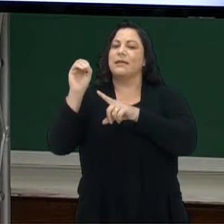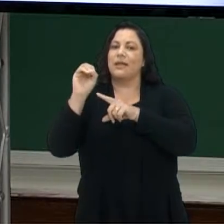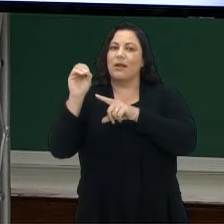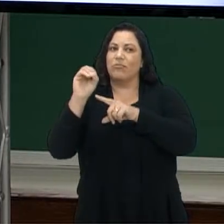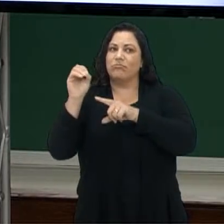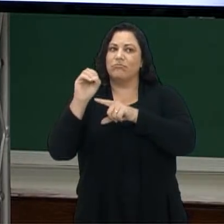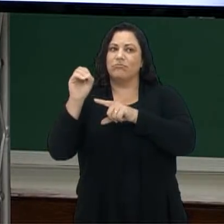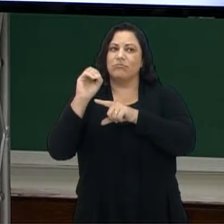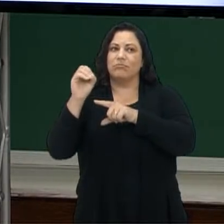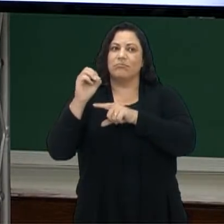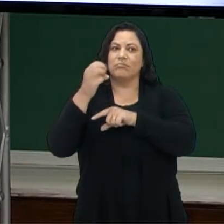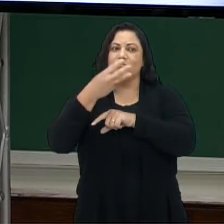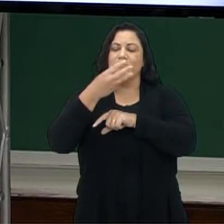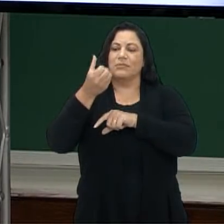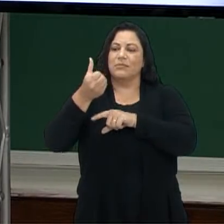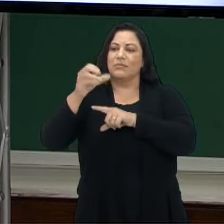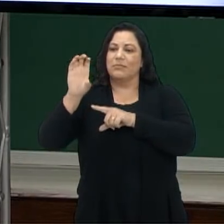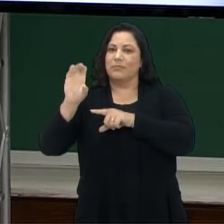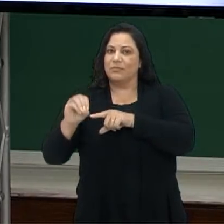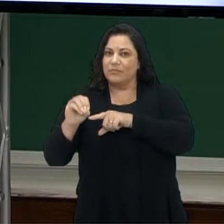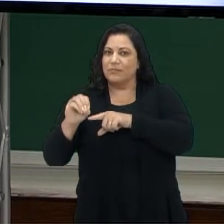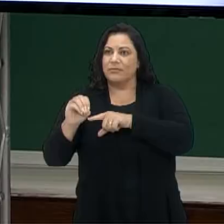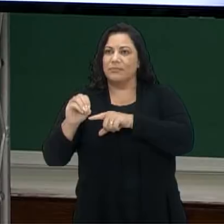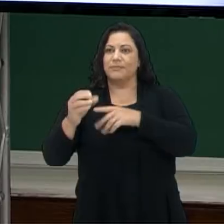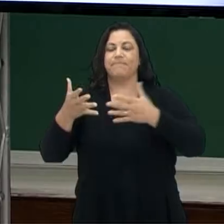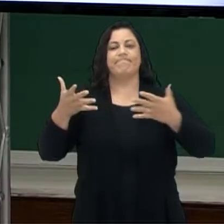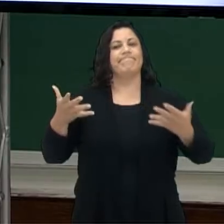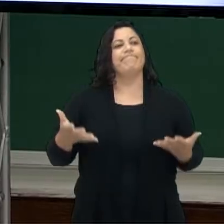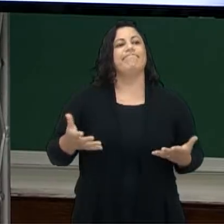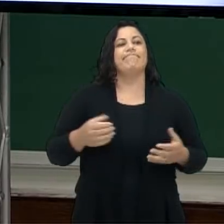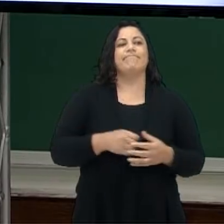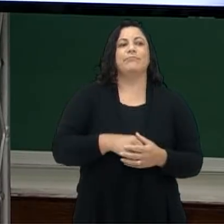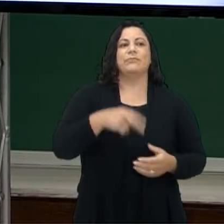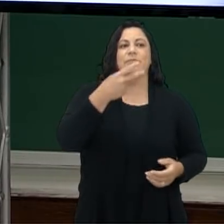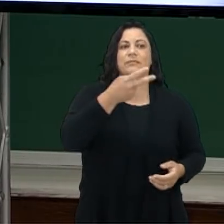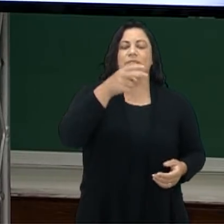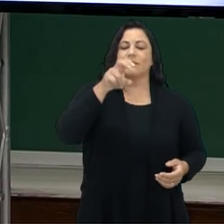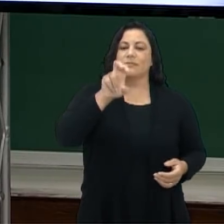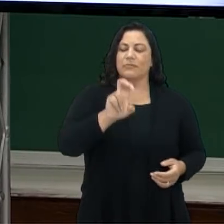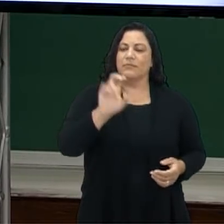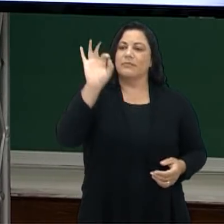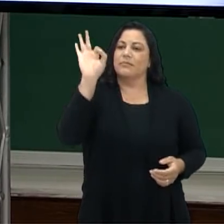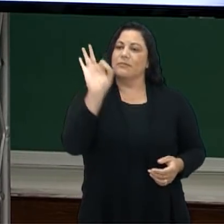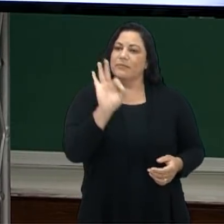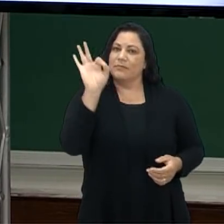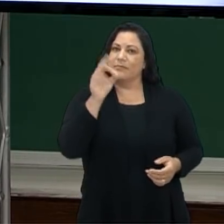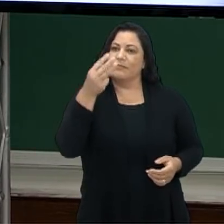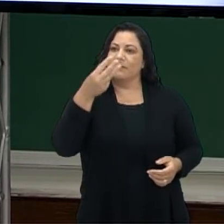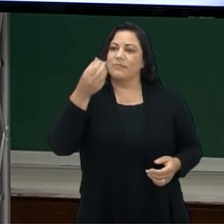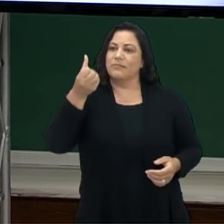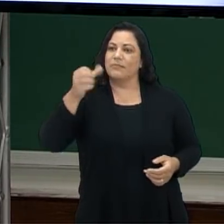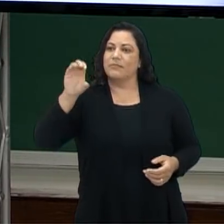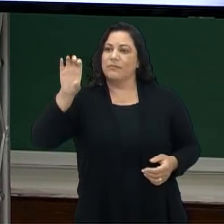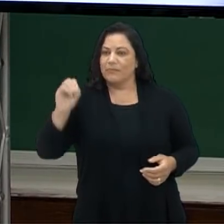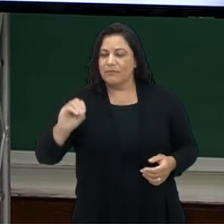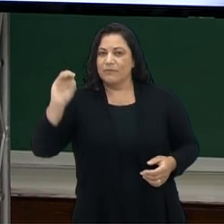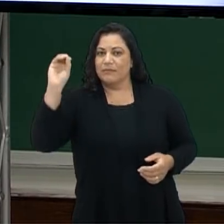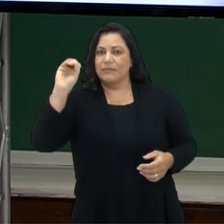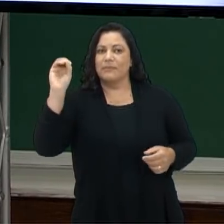círculo completo, que é 360 graus. Então, 25% de 360 graus eu calculo